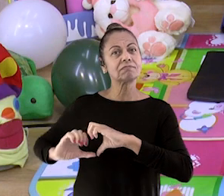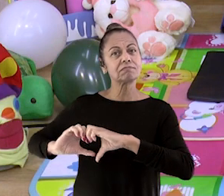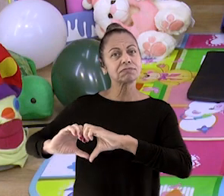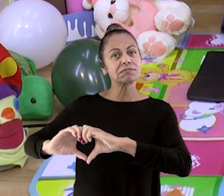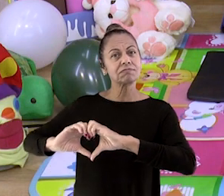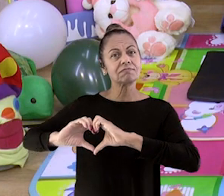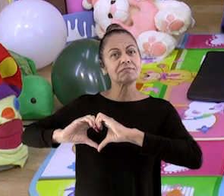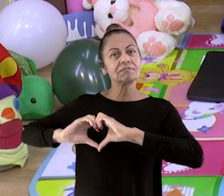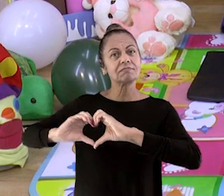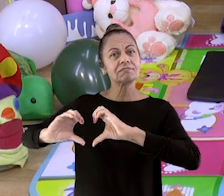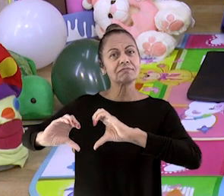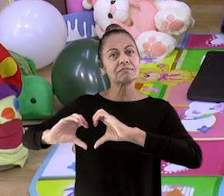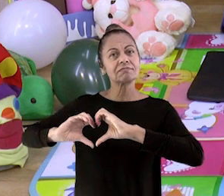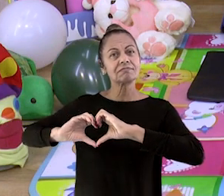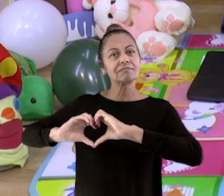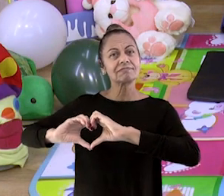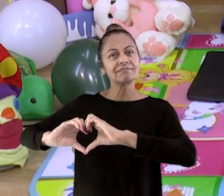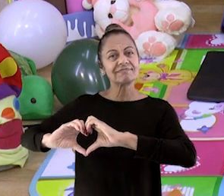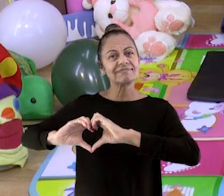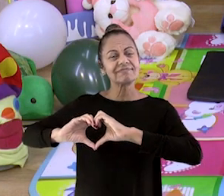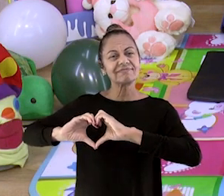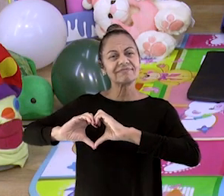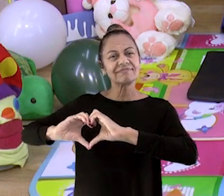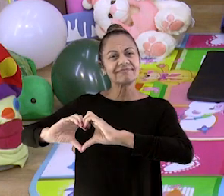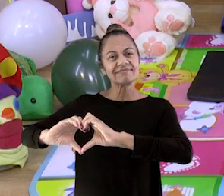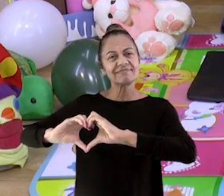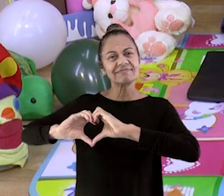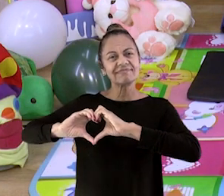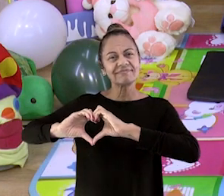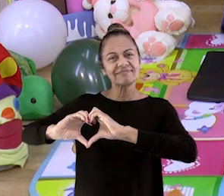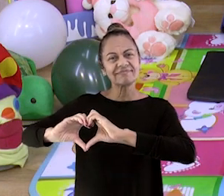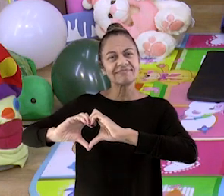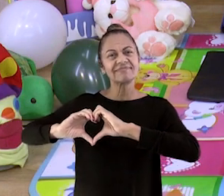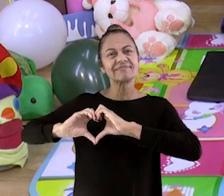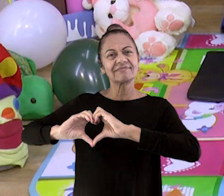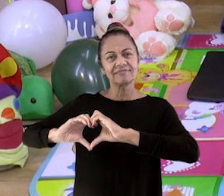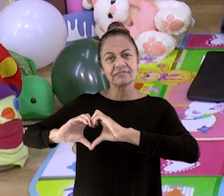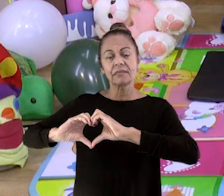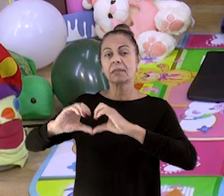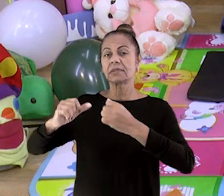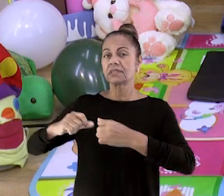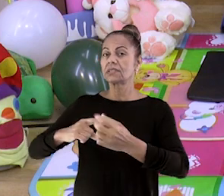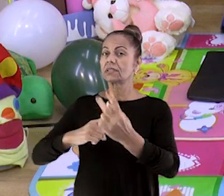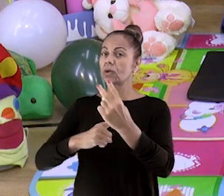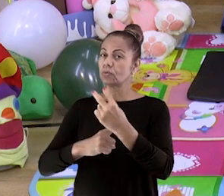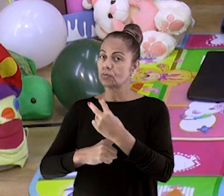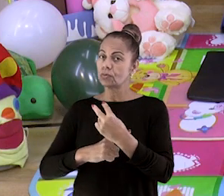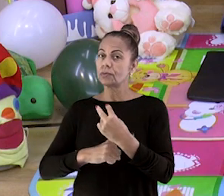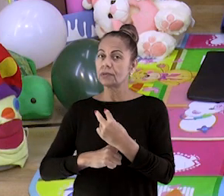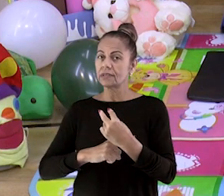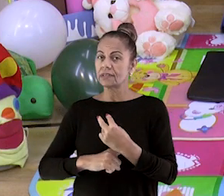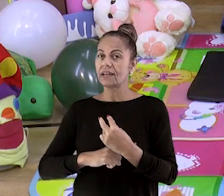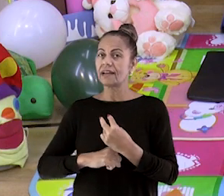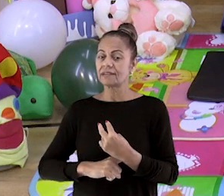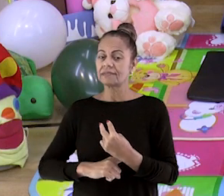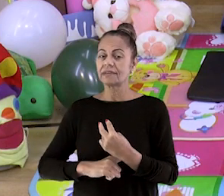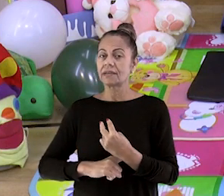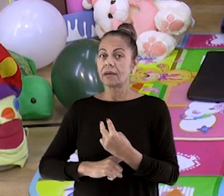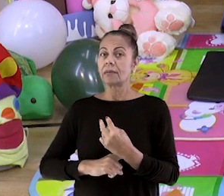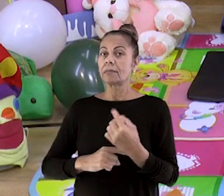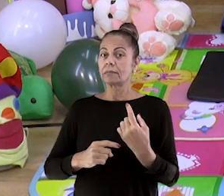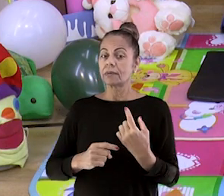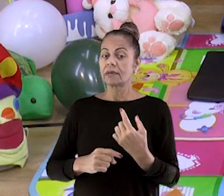viu ele faz tum tum tum tum Temos que cuidar bem de nós